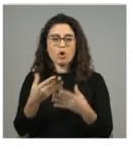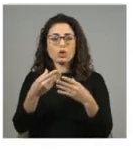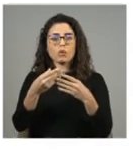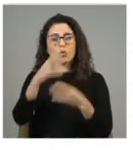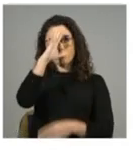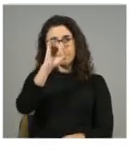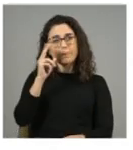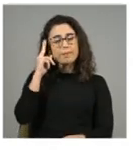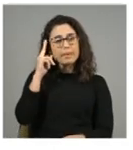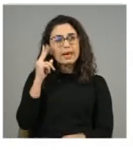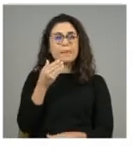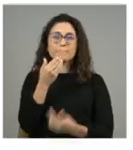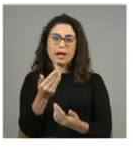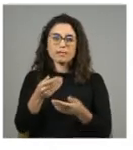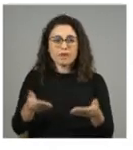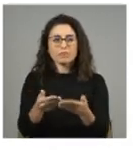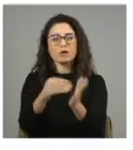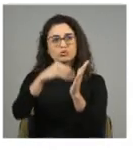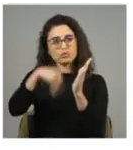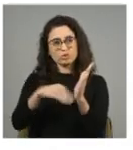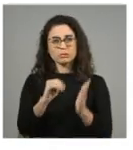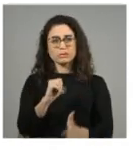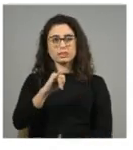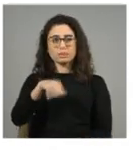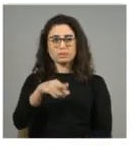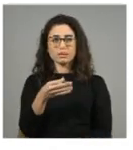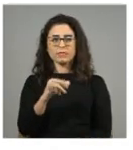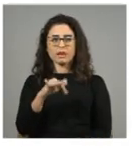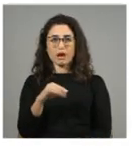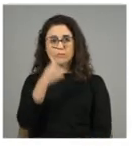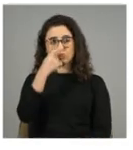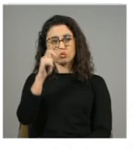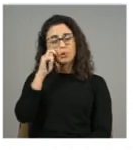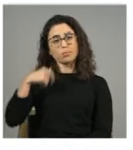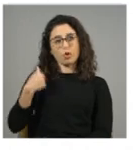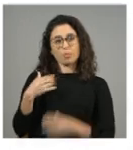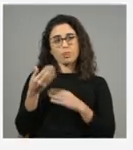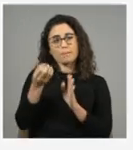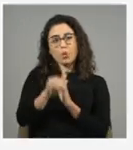no Simplifica, um site onde é preciso o turista introduzir o e-mail,